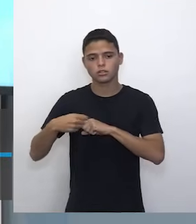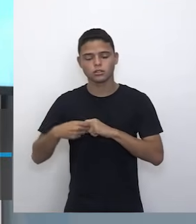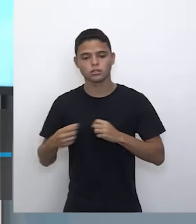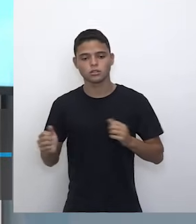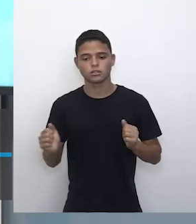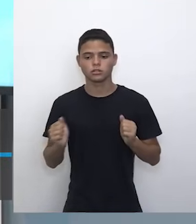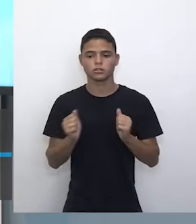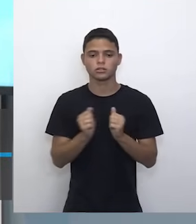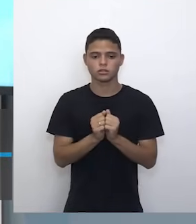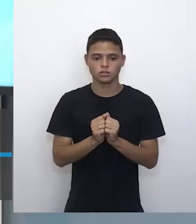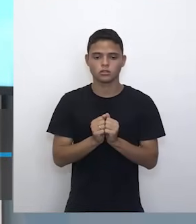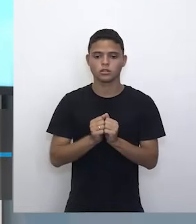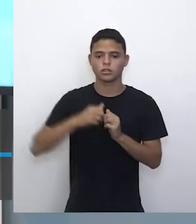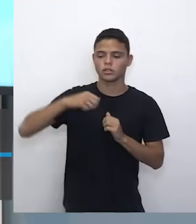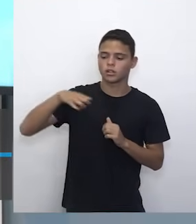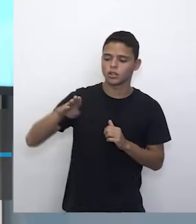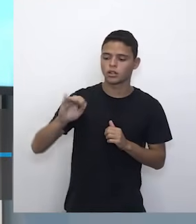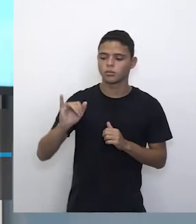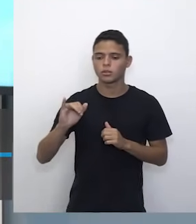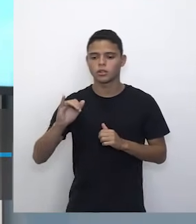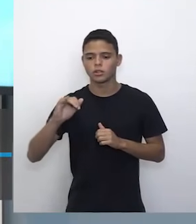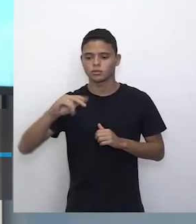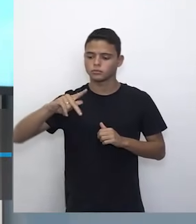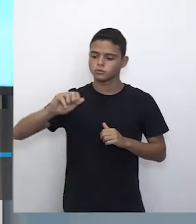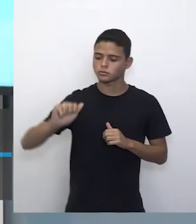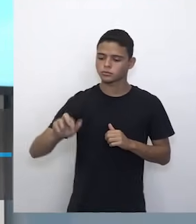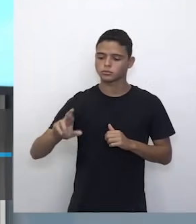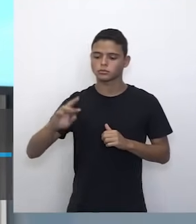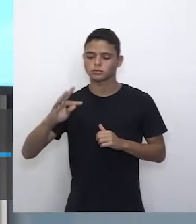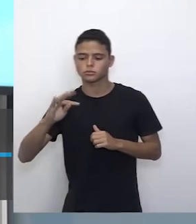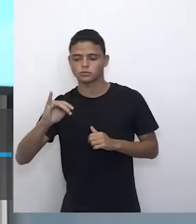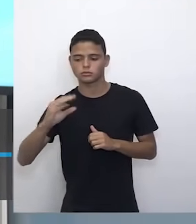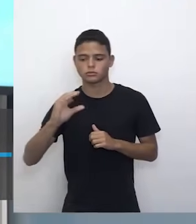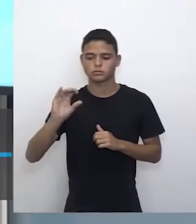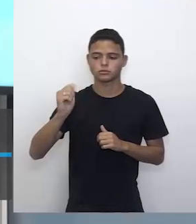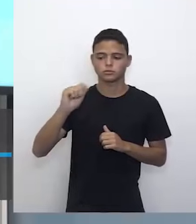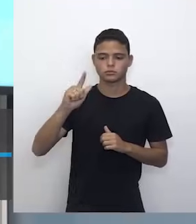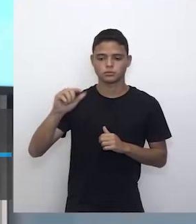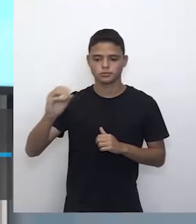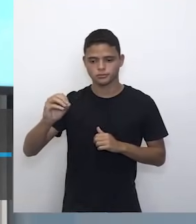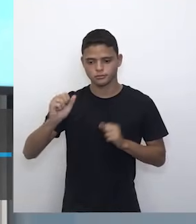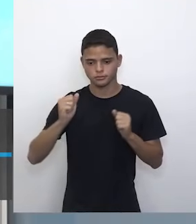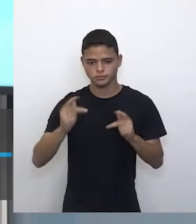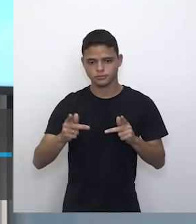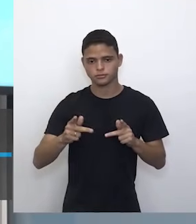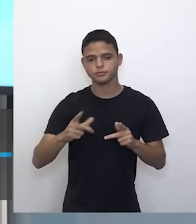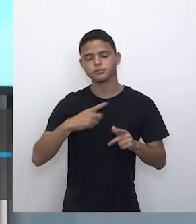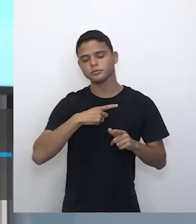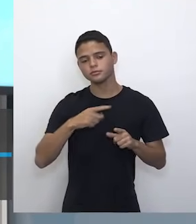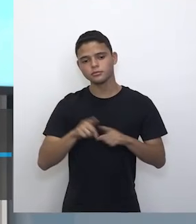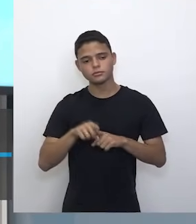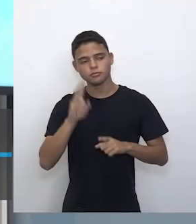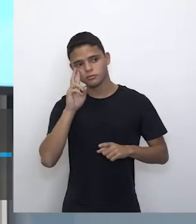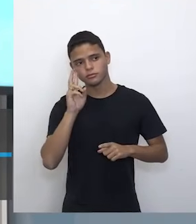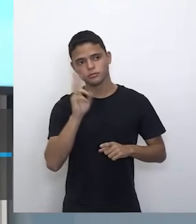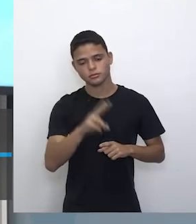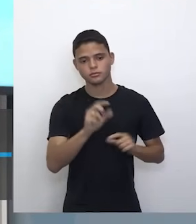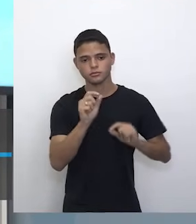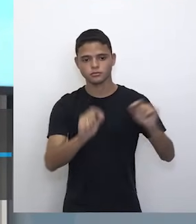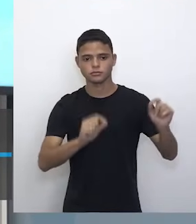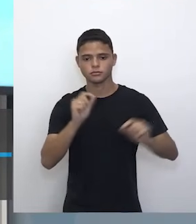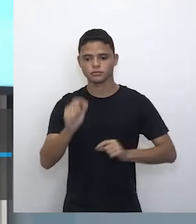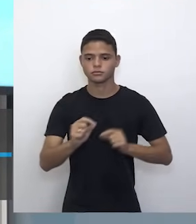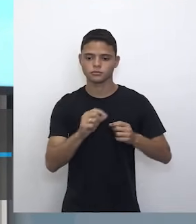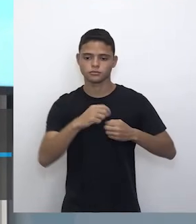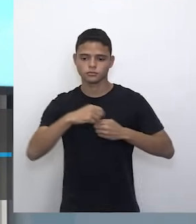cisciparidade e a bipartição. Beleza? Depois a gente viu que os protozoários, né,